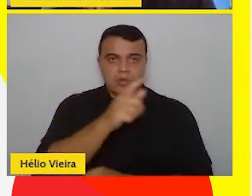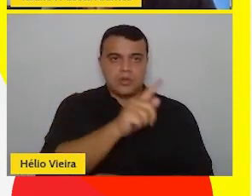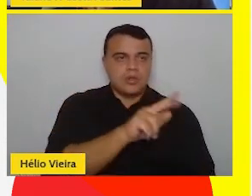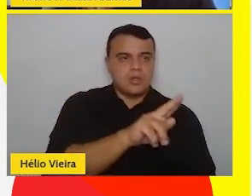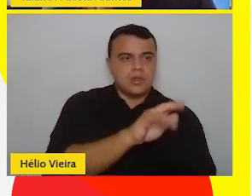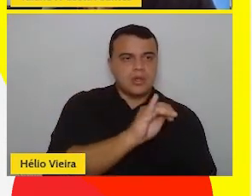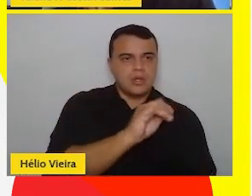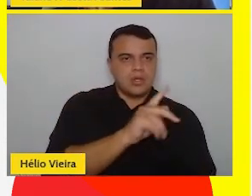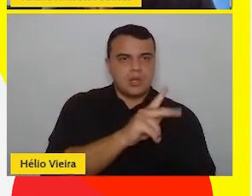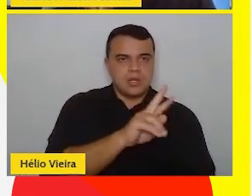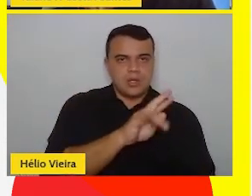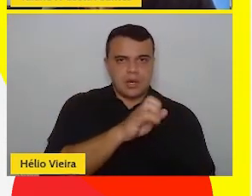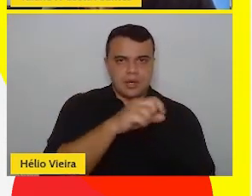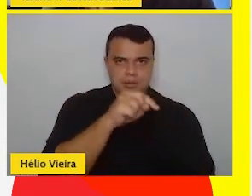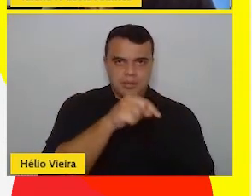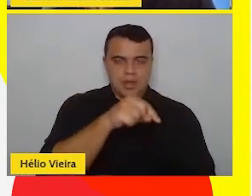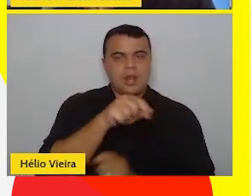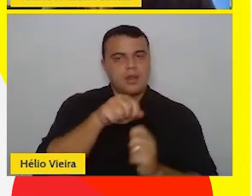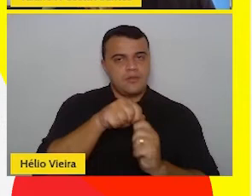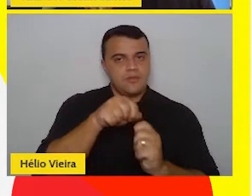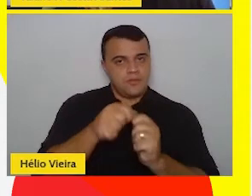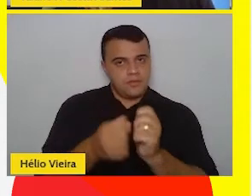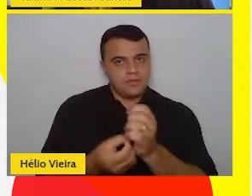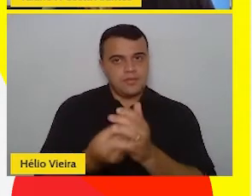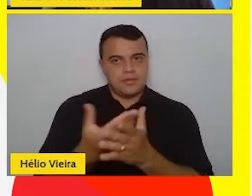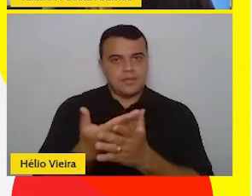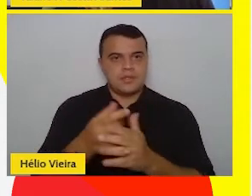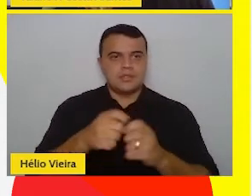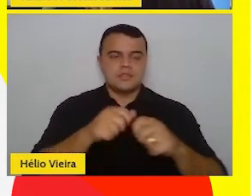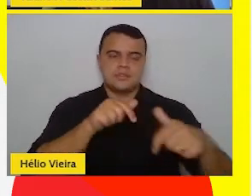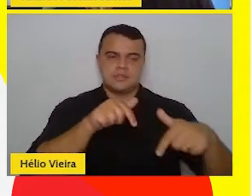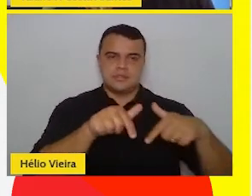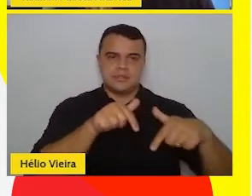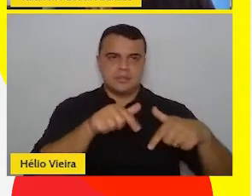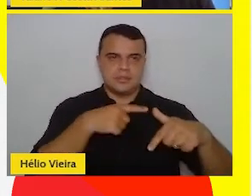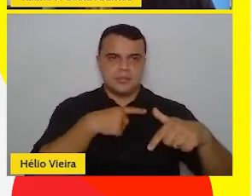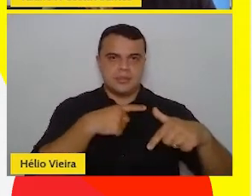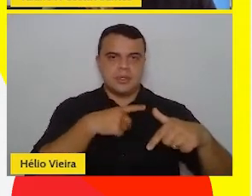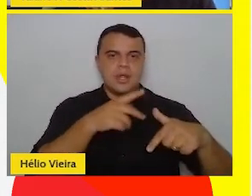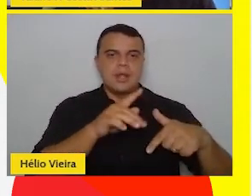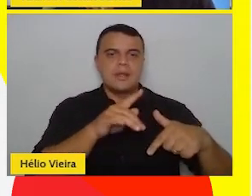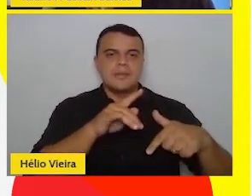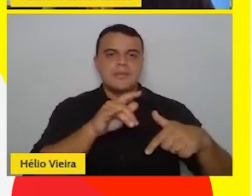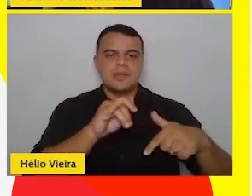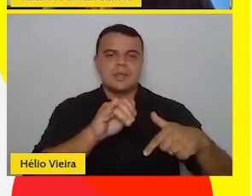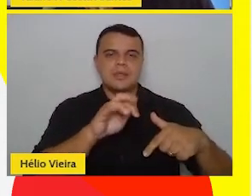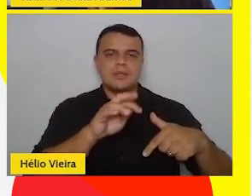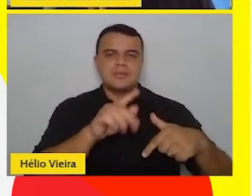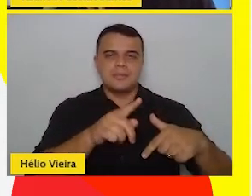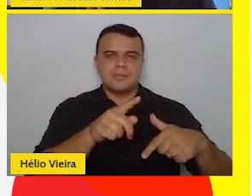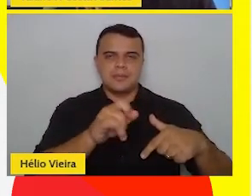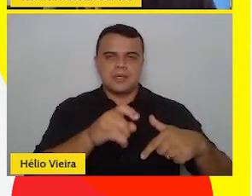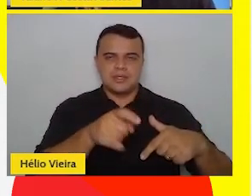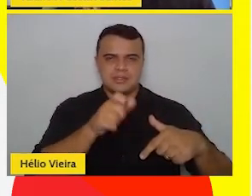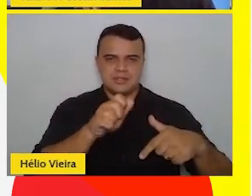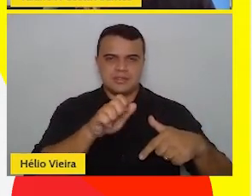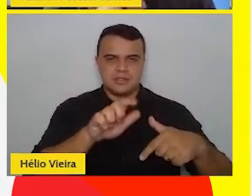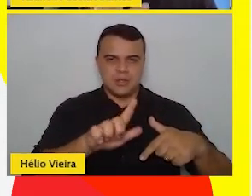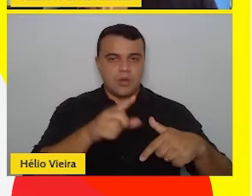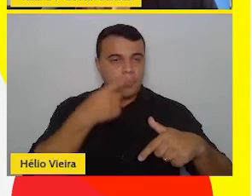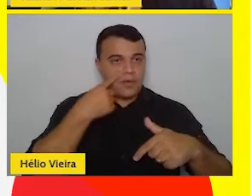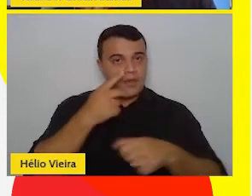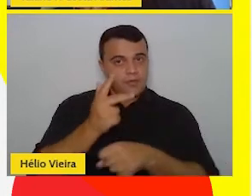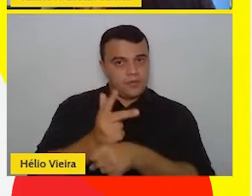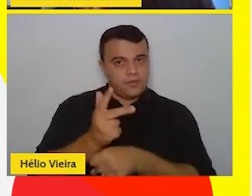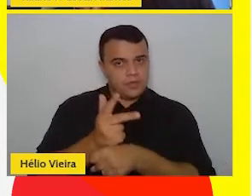Guilherme, ele fez esse trabalho, Ponta em Pixel, que é um vídeo. A gente aqui